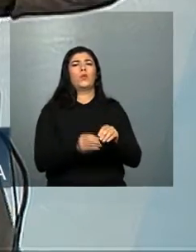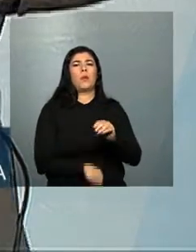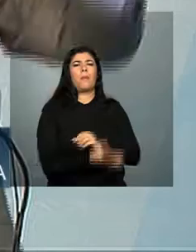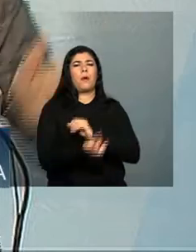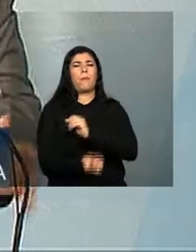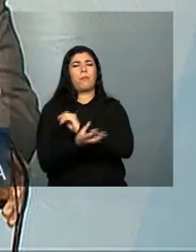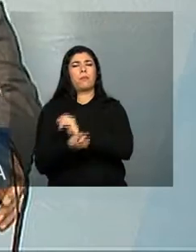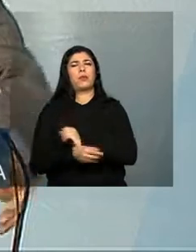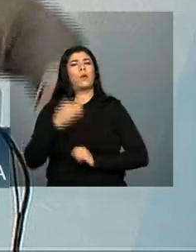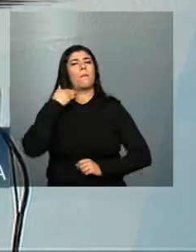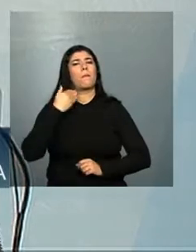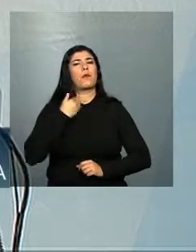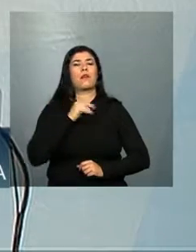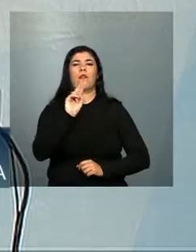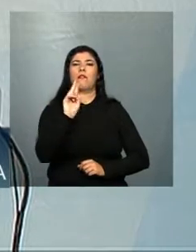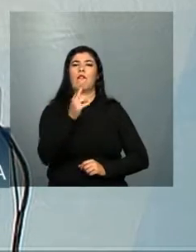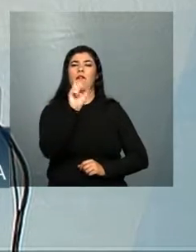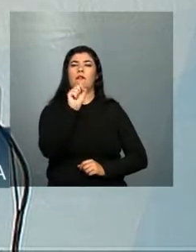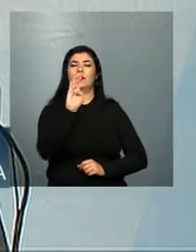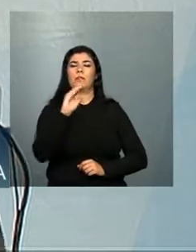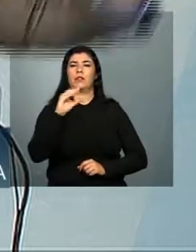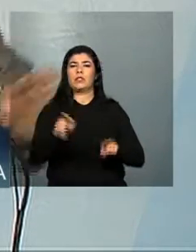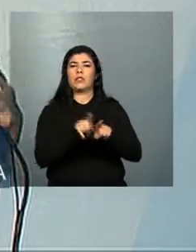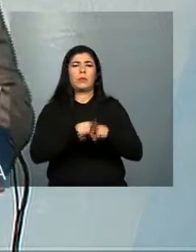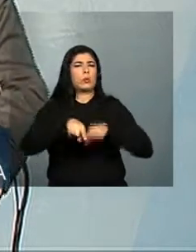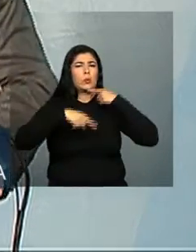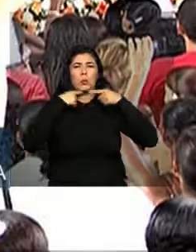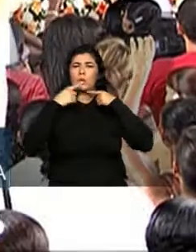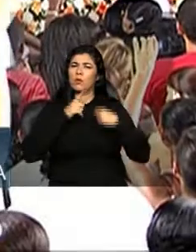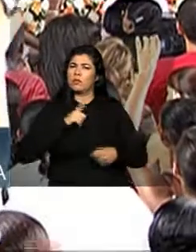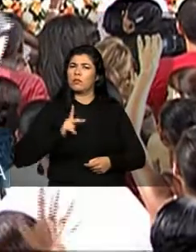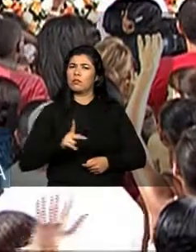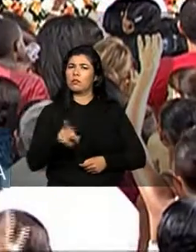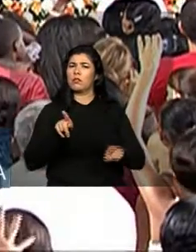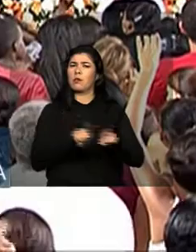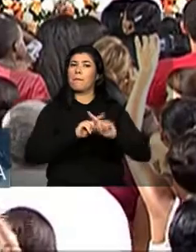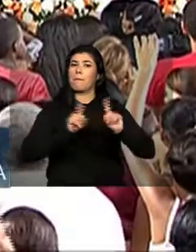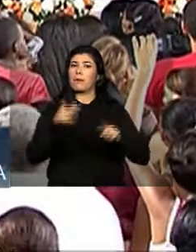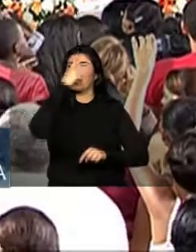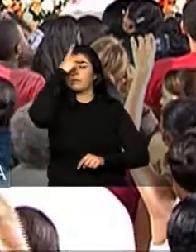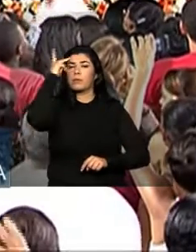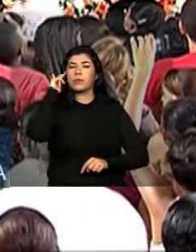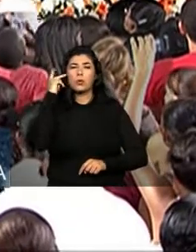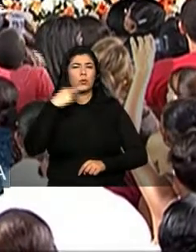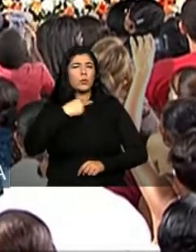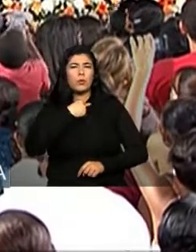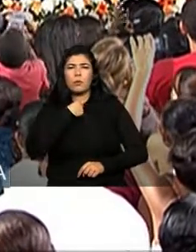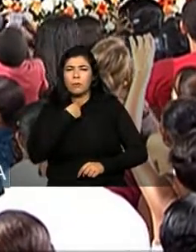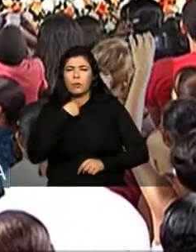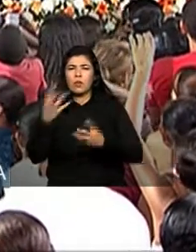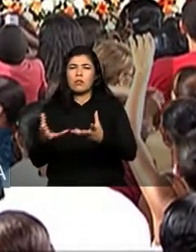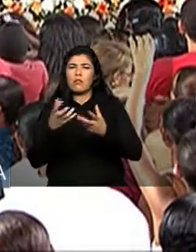no HSBC e toda a dúvida que tiver. Mas quem não pode pagar o pato